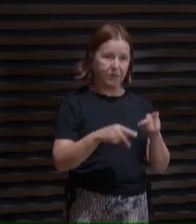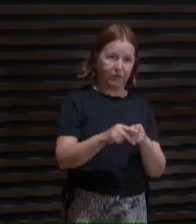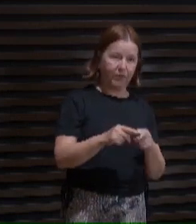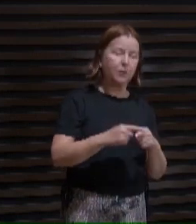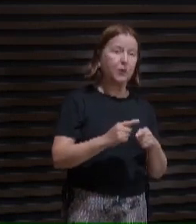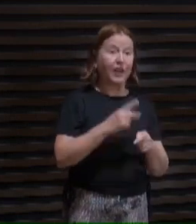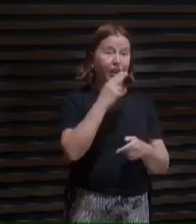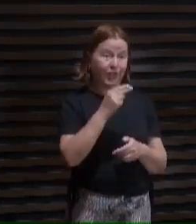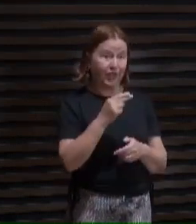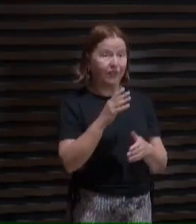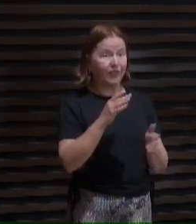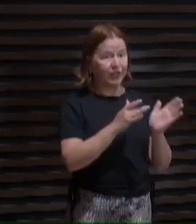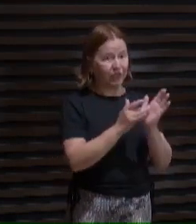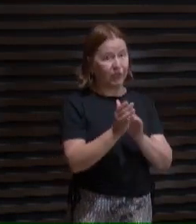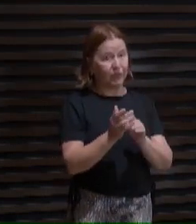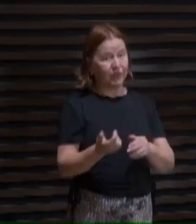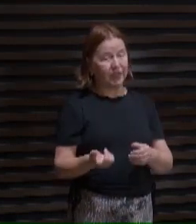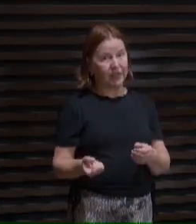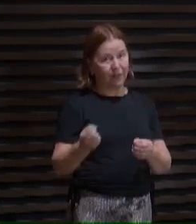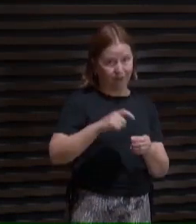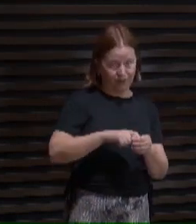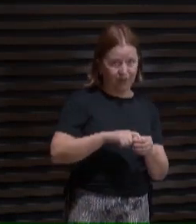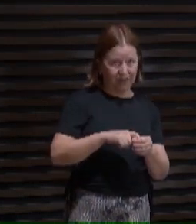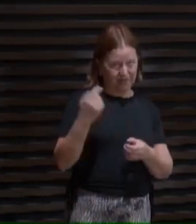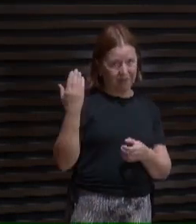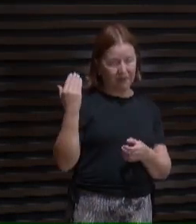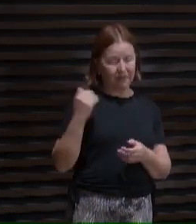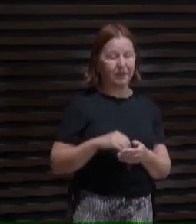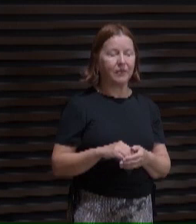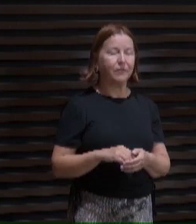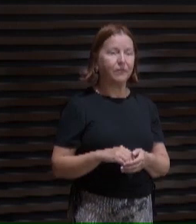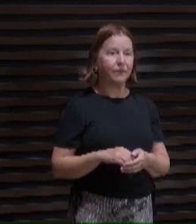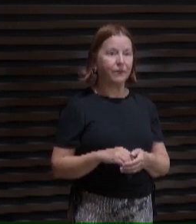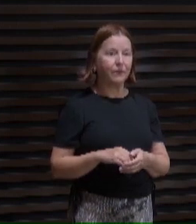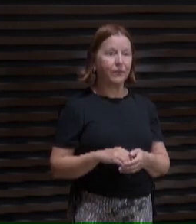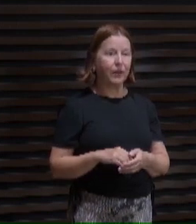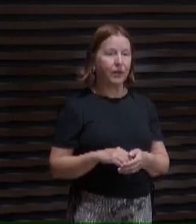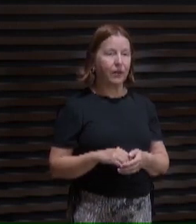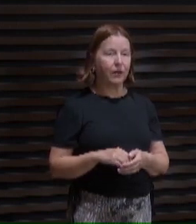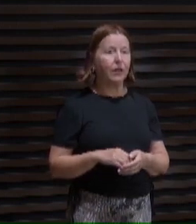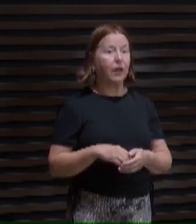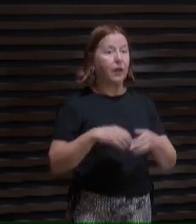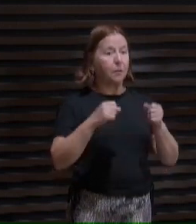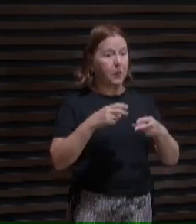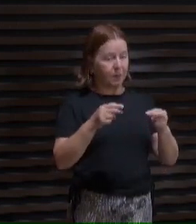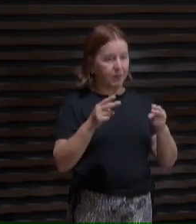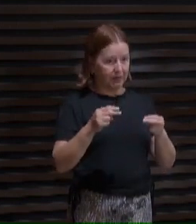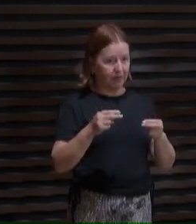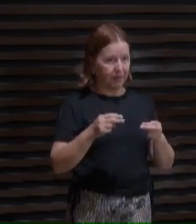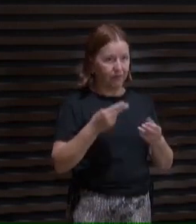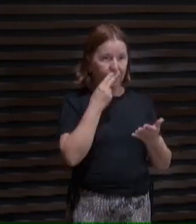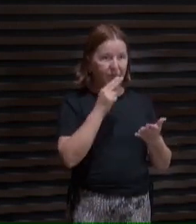tempo. Vocês veem indícios disso na carta aos Tessalonicenses, quando Paulo